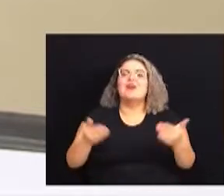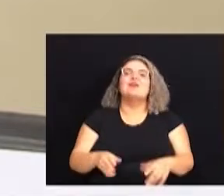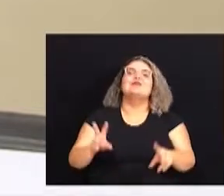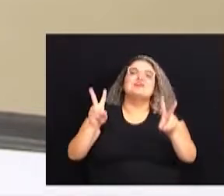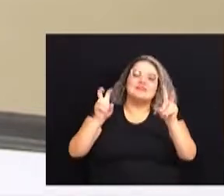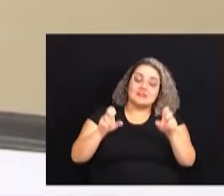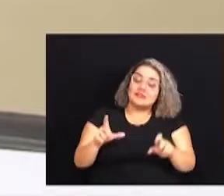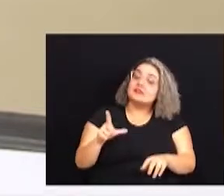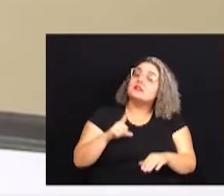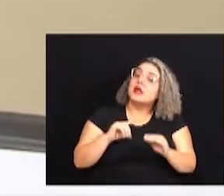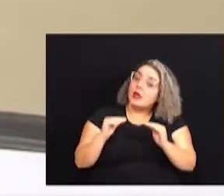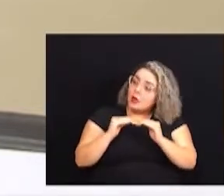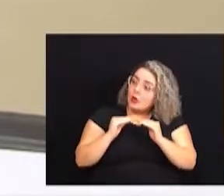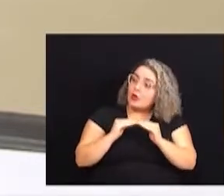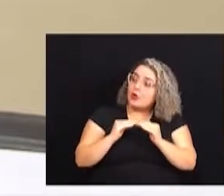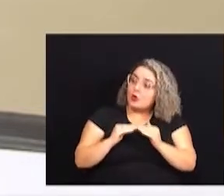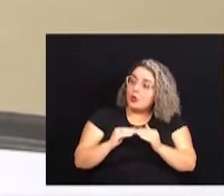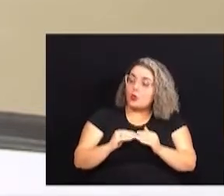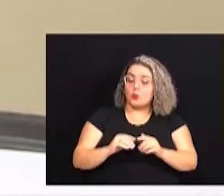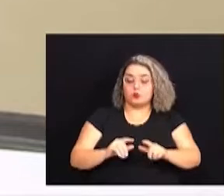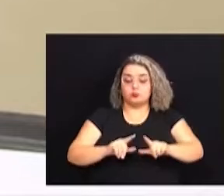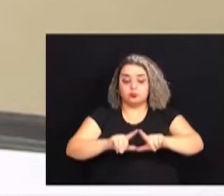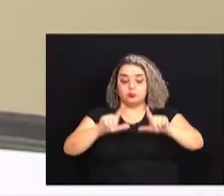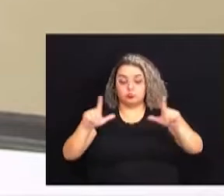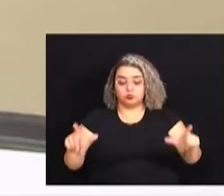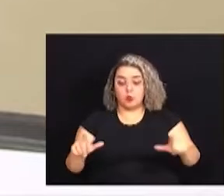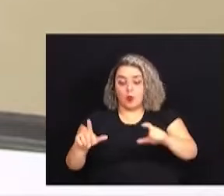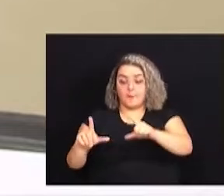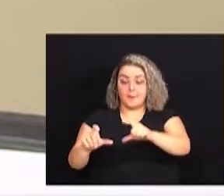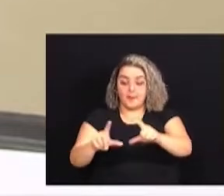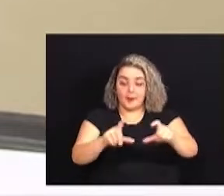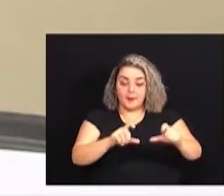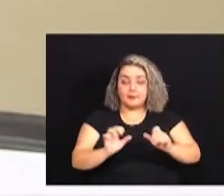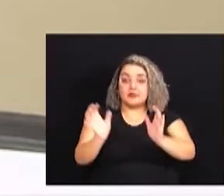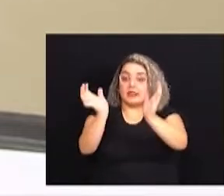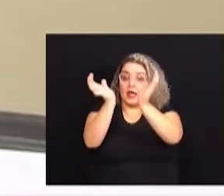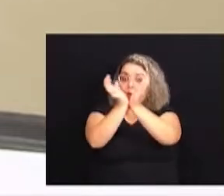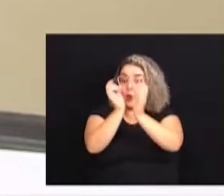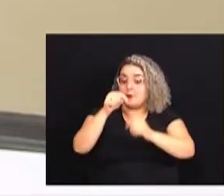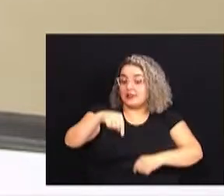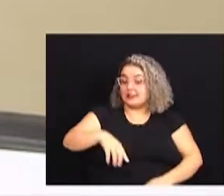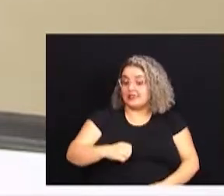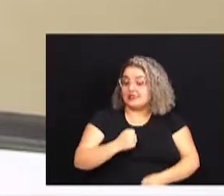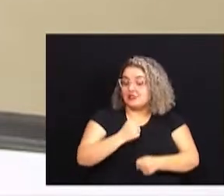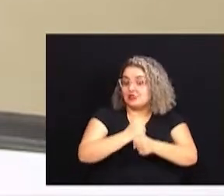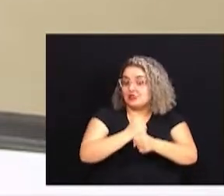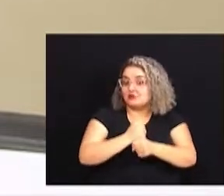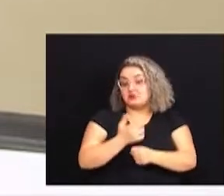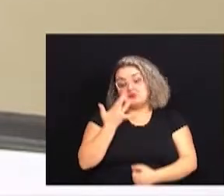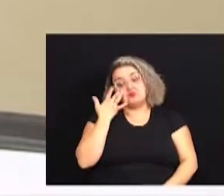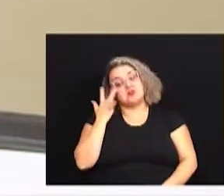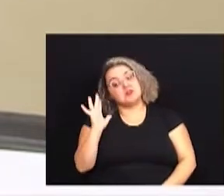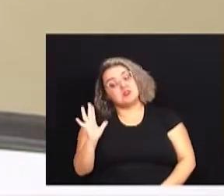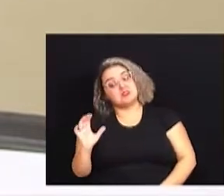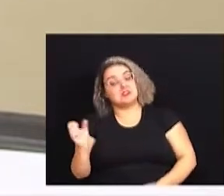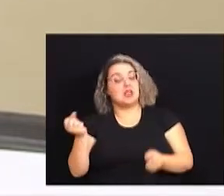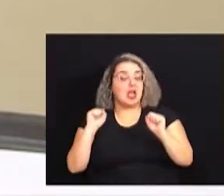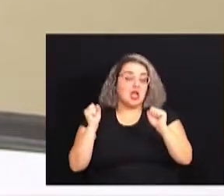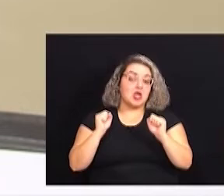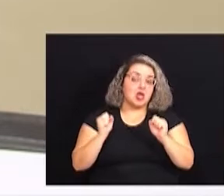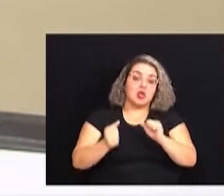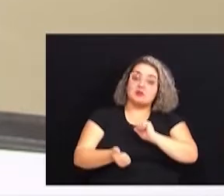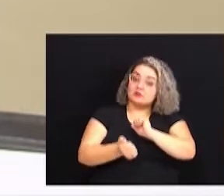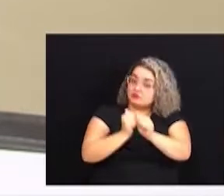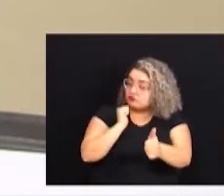assunto tem a ver com o álbum de figurinhas da Copa deste ano. Eu não sei se você é aficionado por futebol, curte um